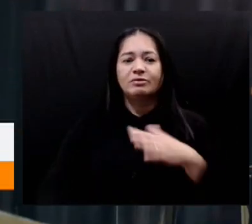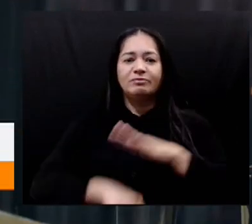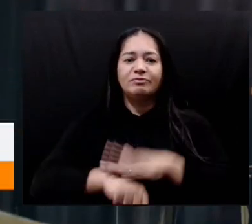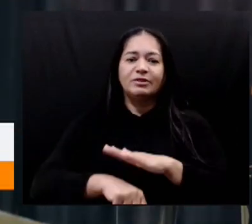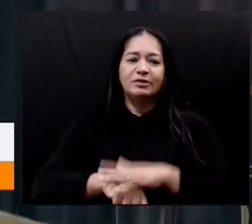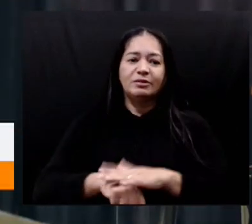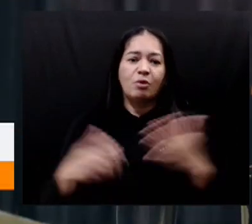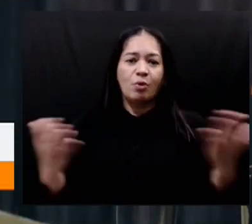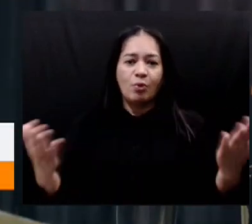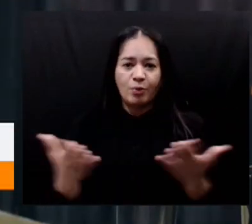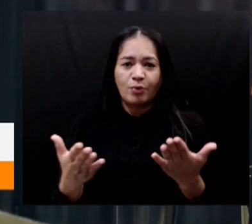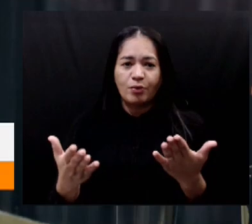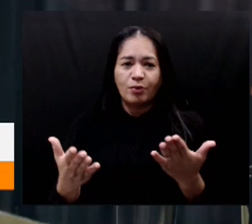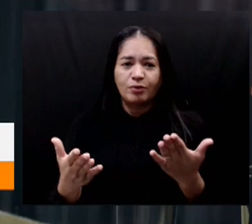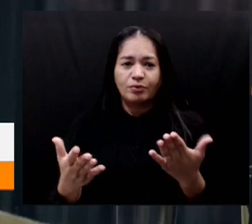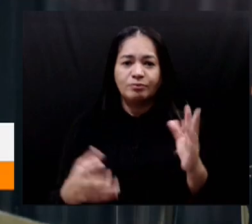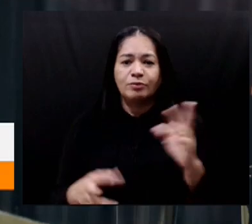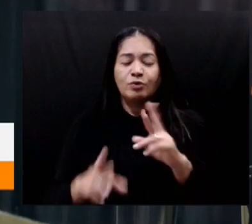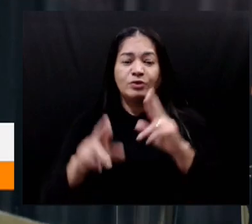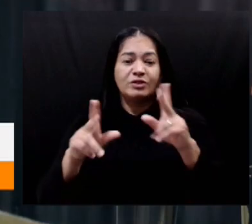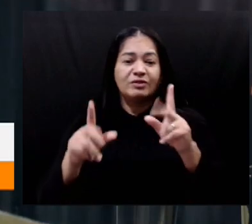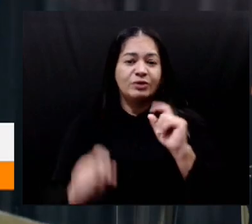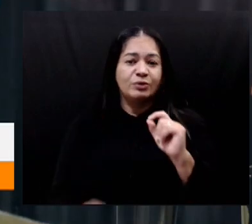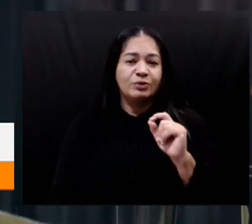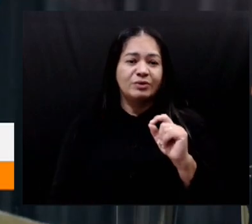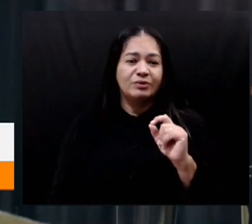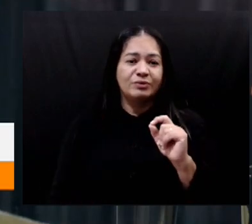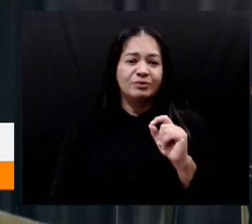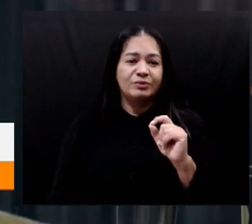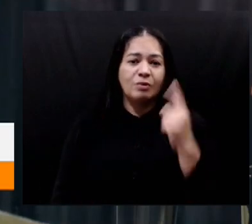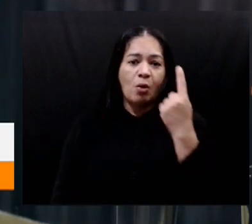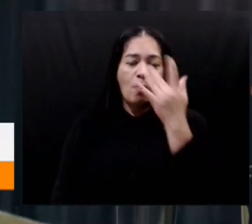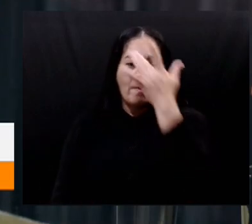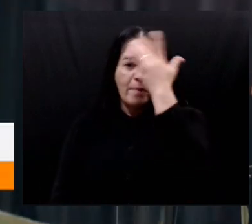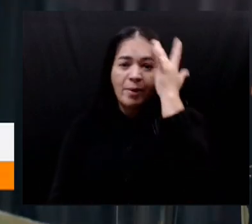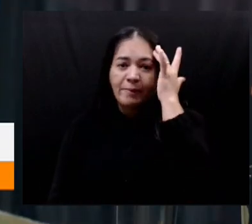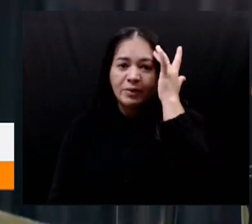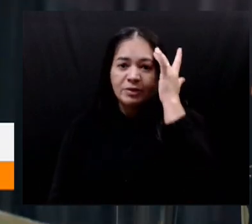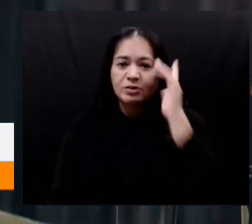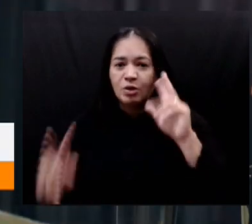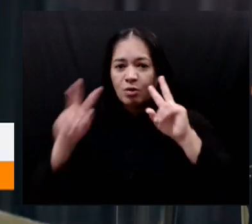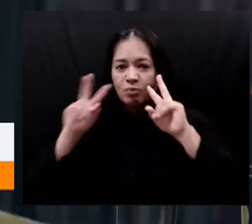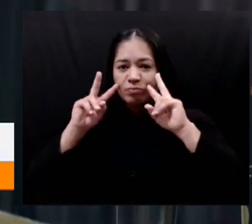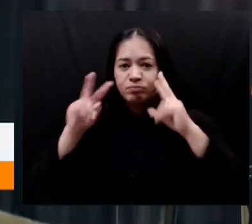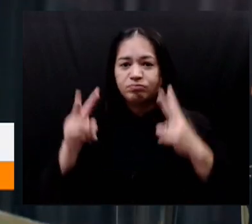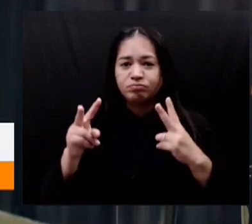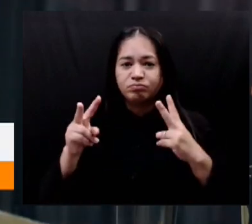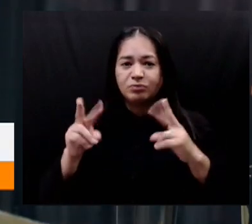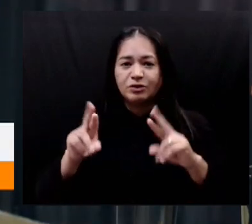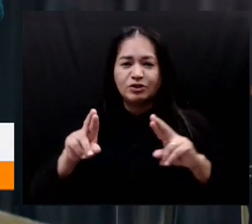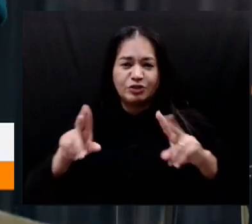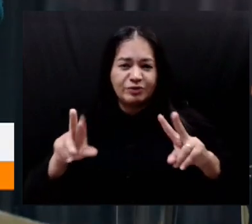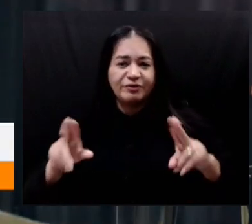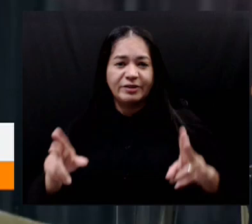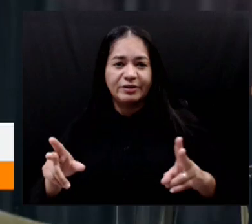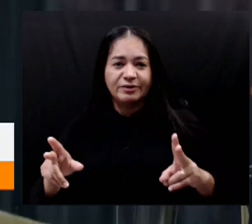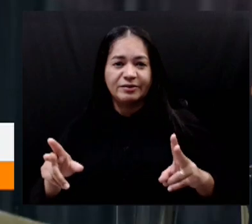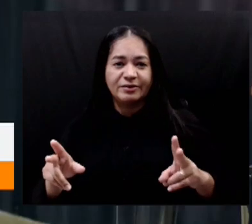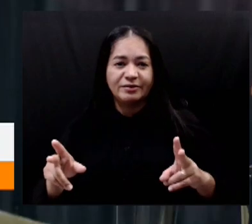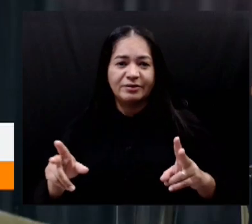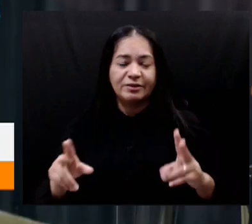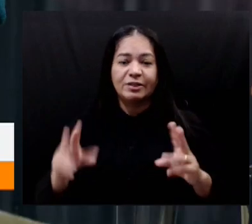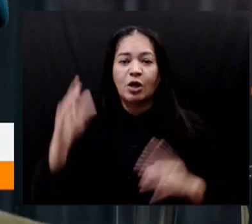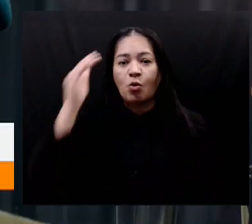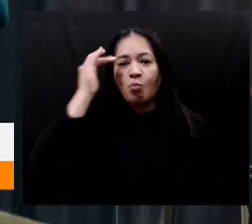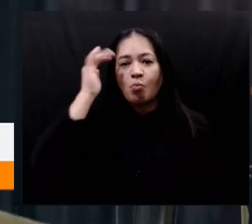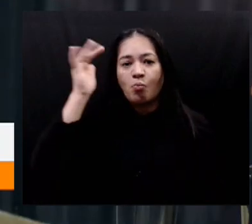com o diferencial de que tem uma pessoa com um olhar diferente, com uma teoria,